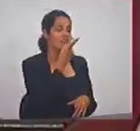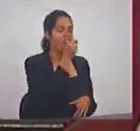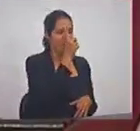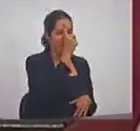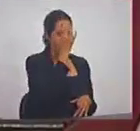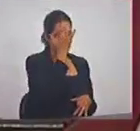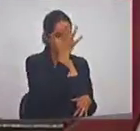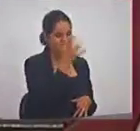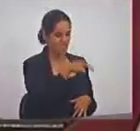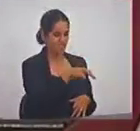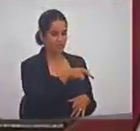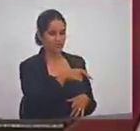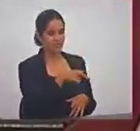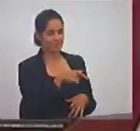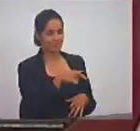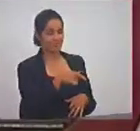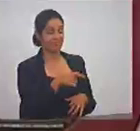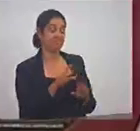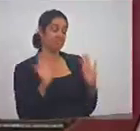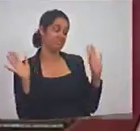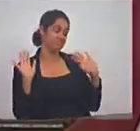apontar erro é fácil. Tem que apontar a solução.